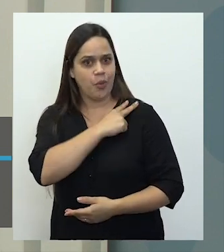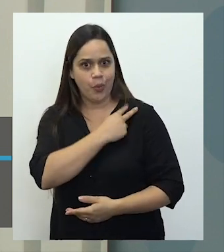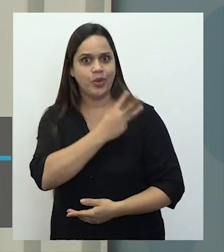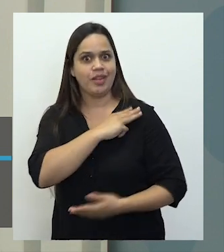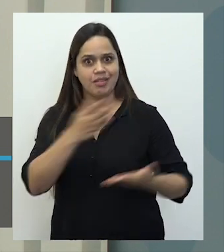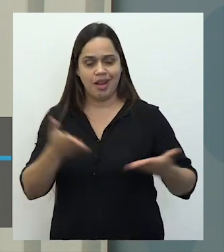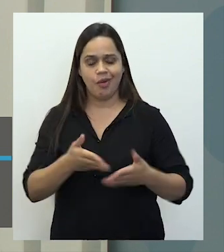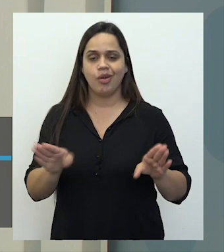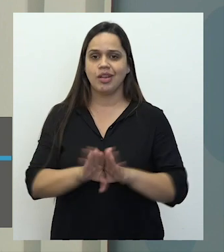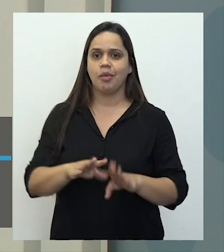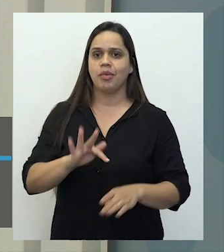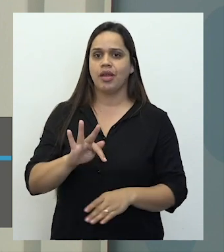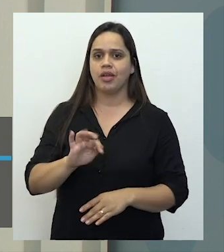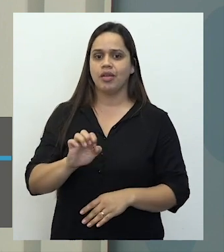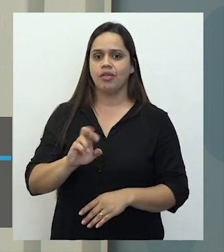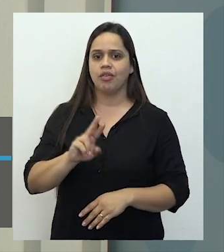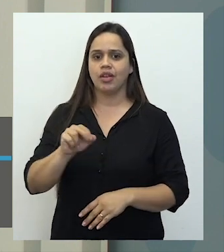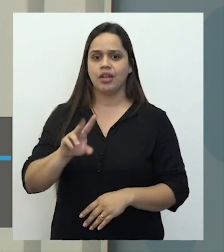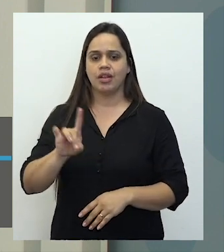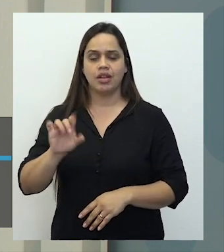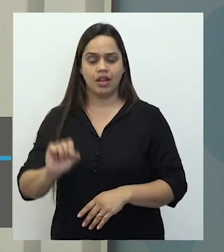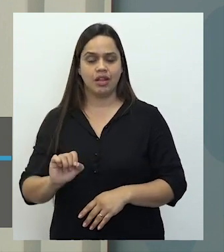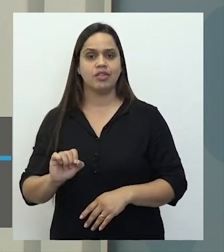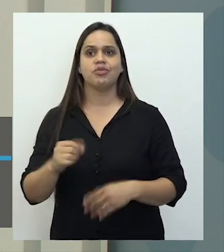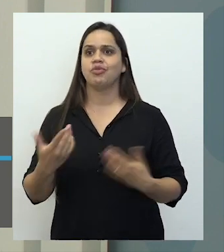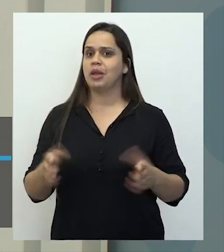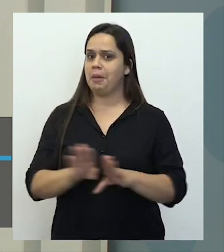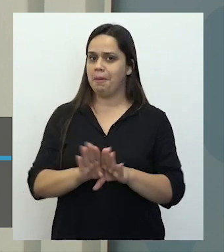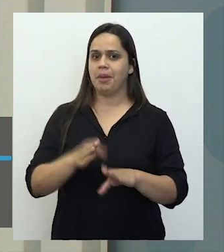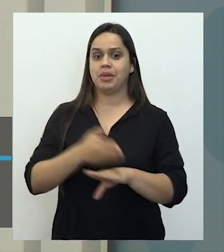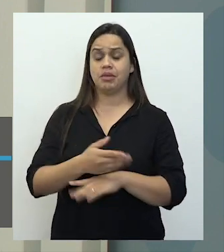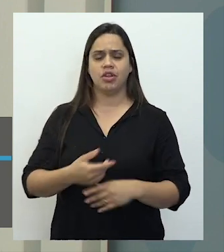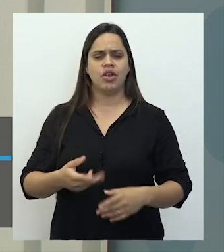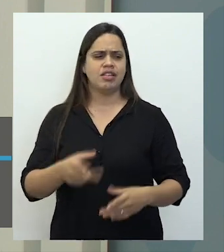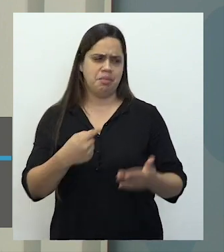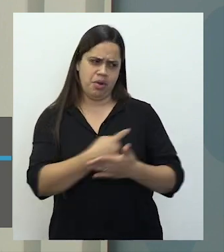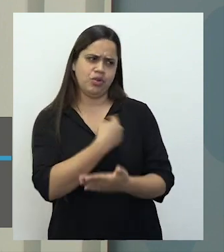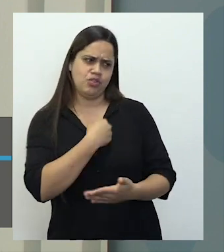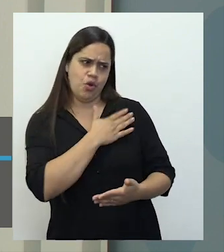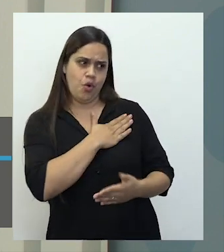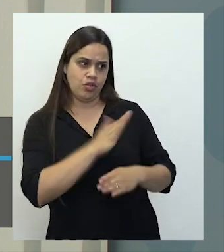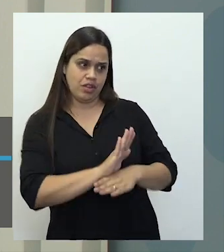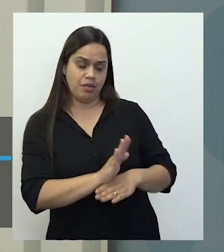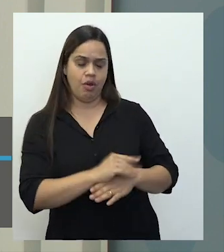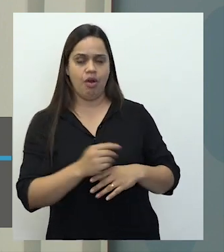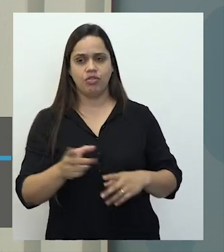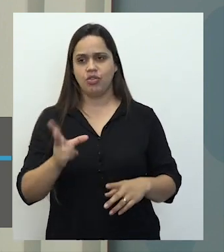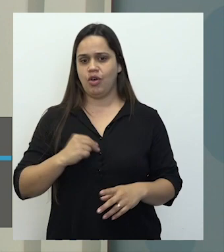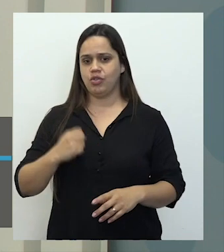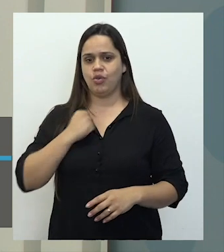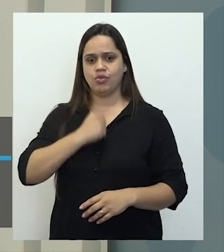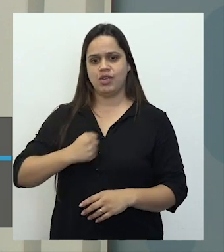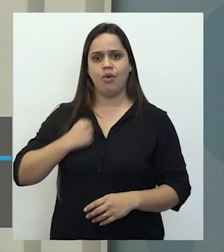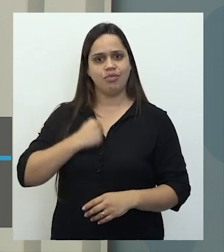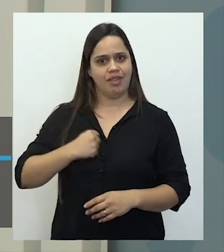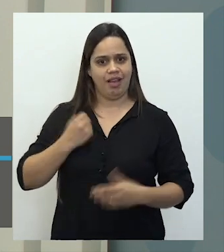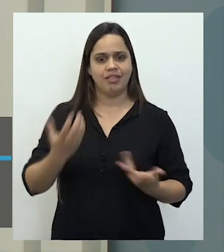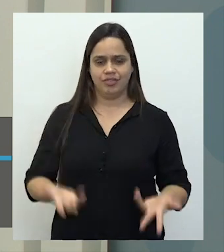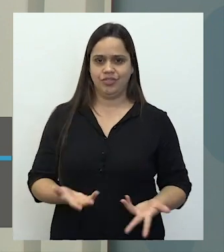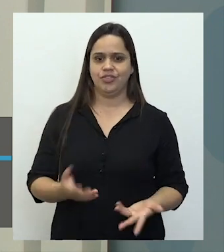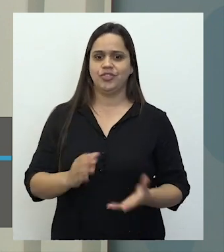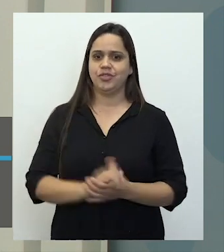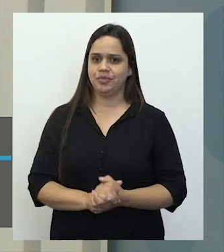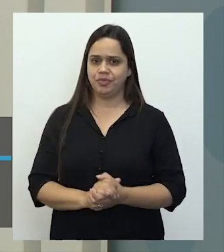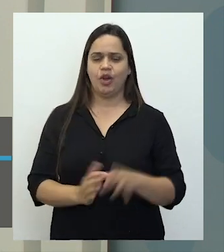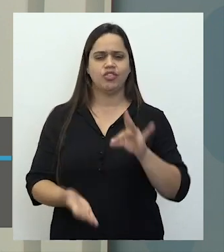se eu gosto de ir ao cinema. Nossa, tô com uma saudade. Eu nunca passei, desde que eu comecei a frequentar cinema, eu nunca passei tanto tempo, professora, sem